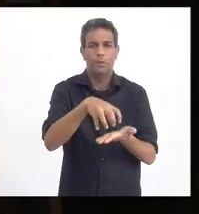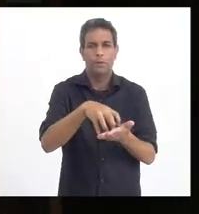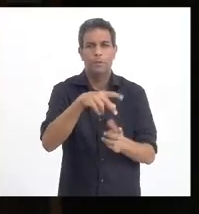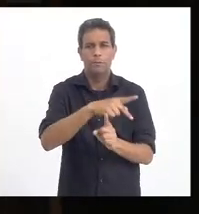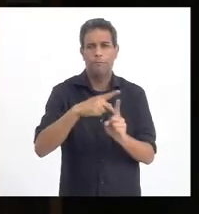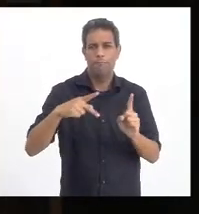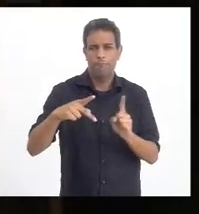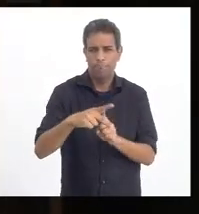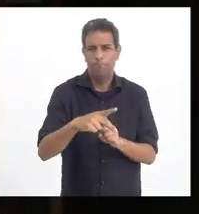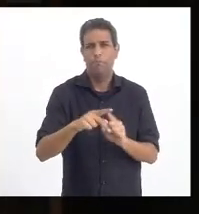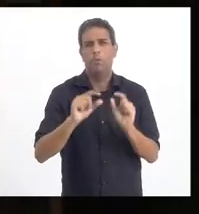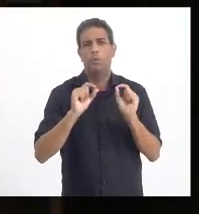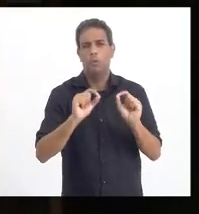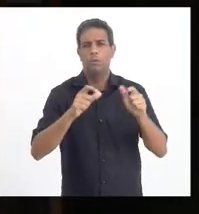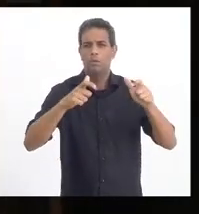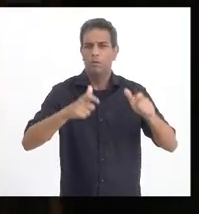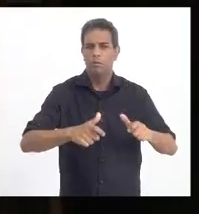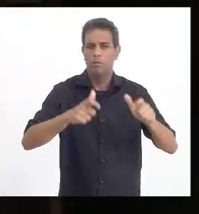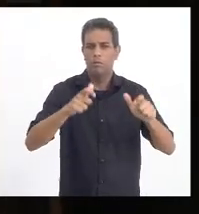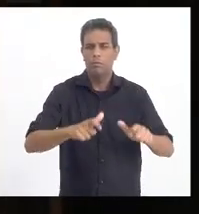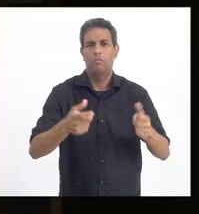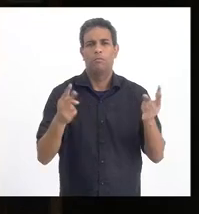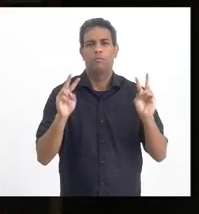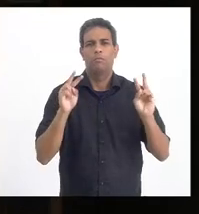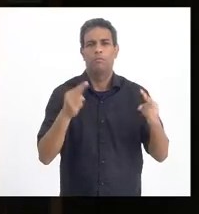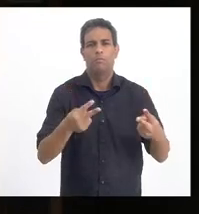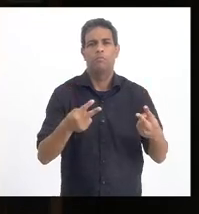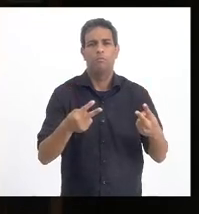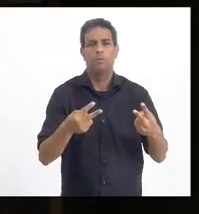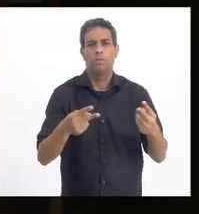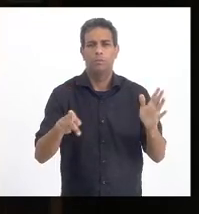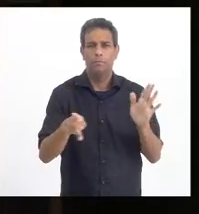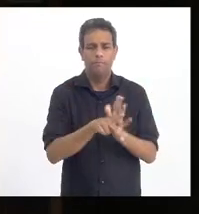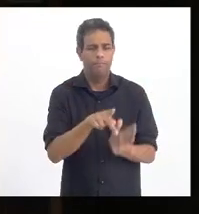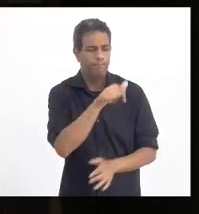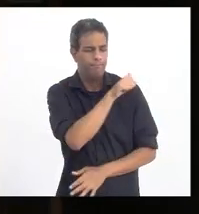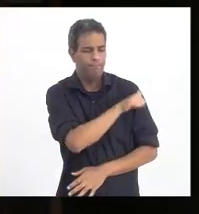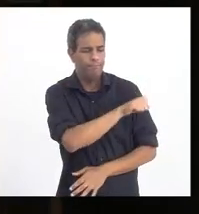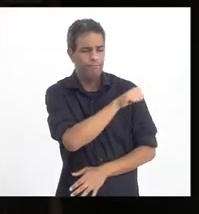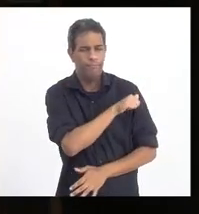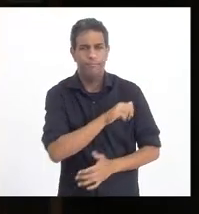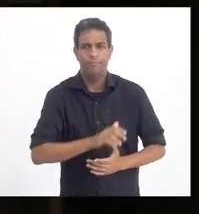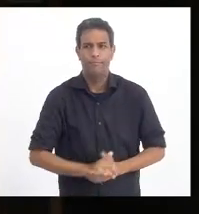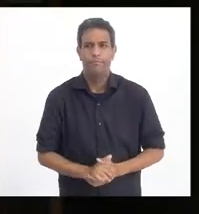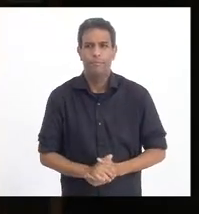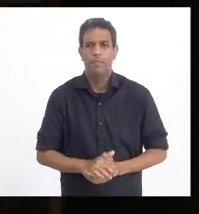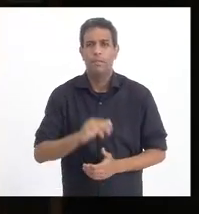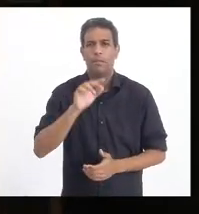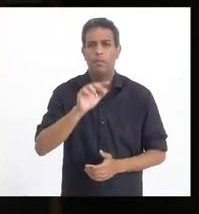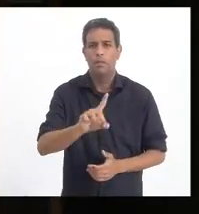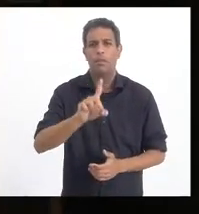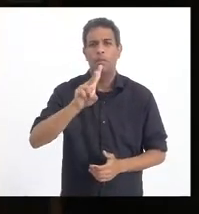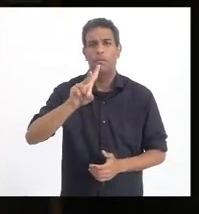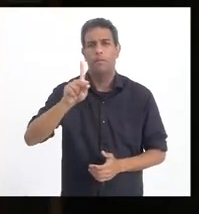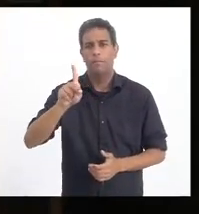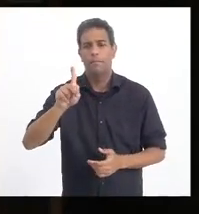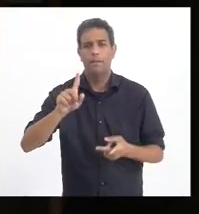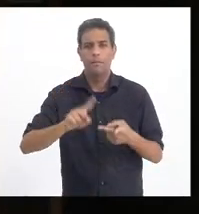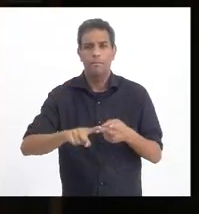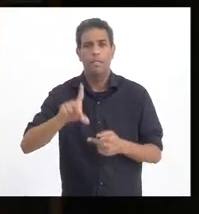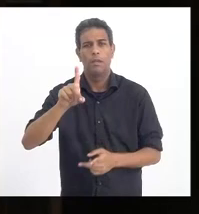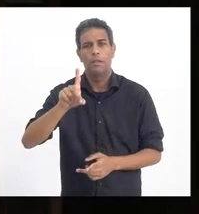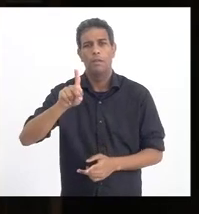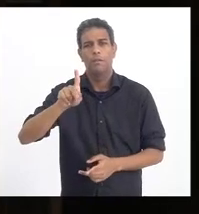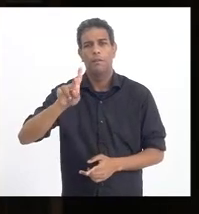de previdência né no setor de inativos e pensionistas do Estado que é ou a dvp na Polícia Militar ou de jipe